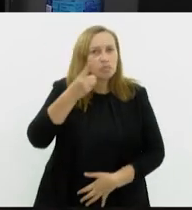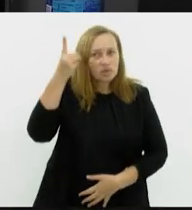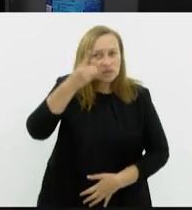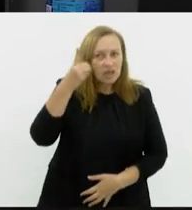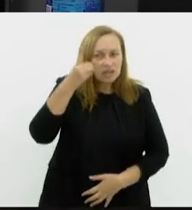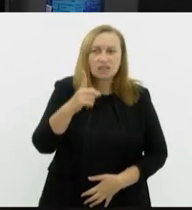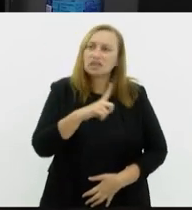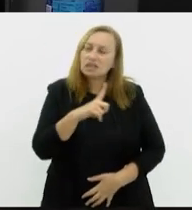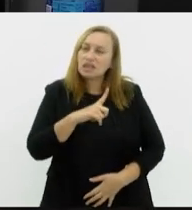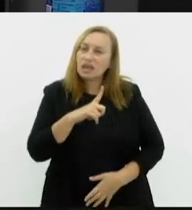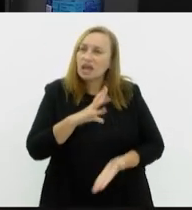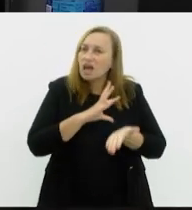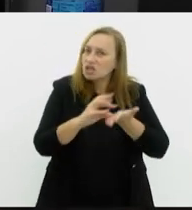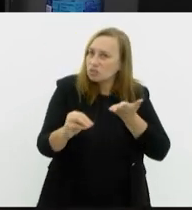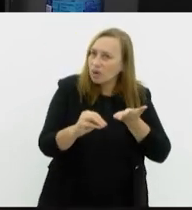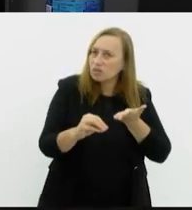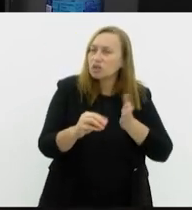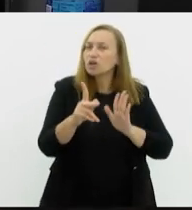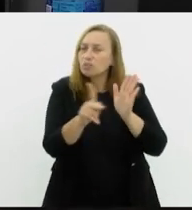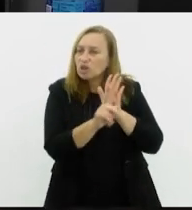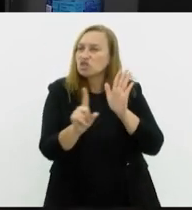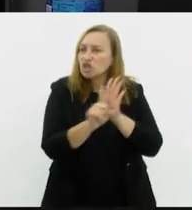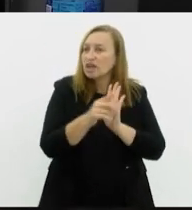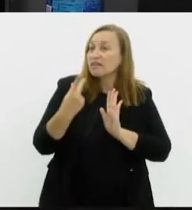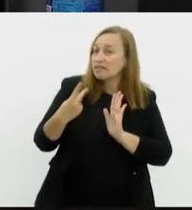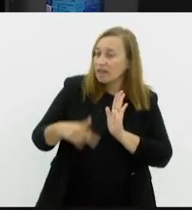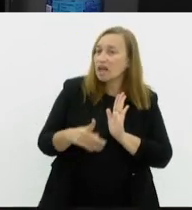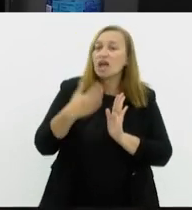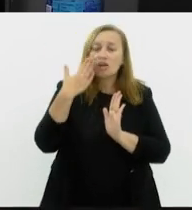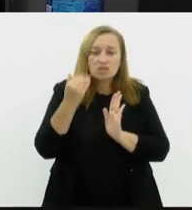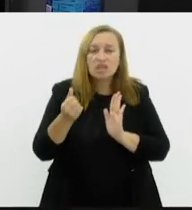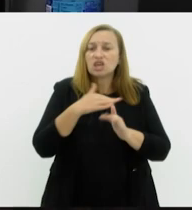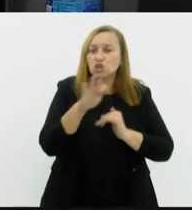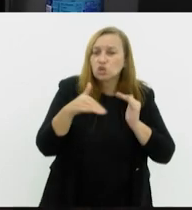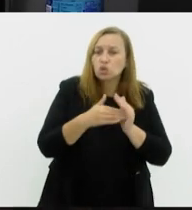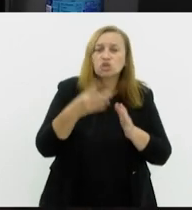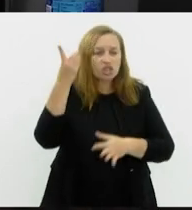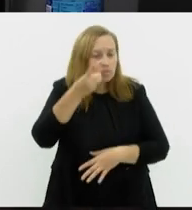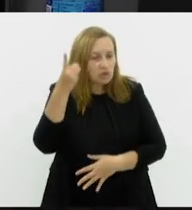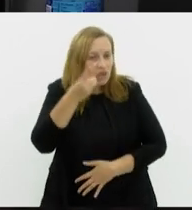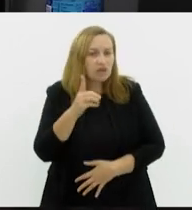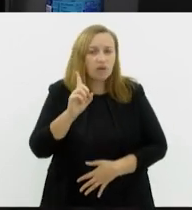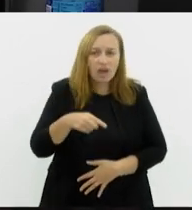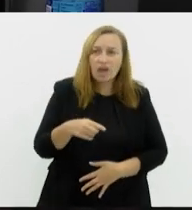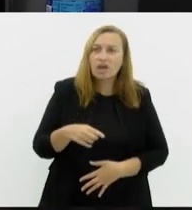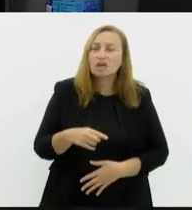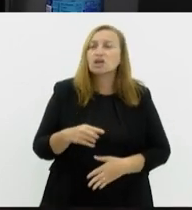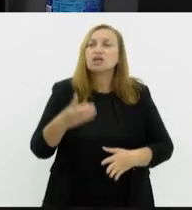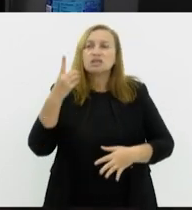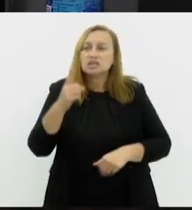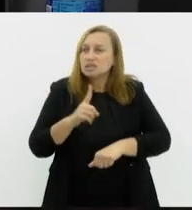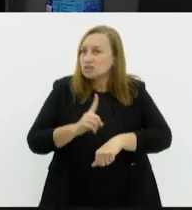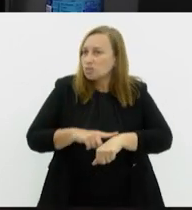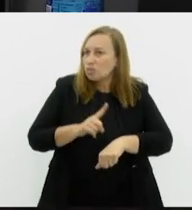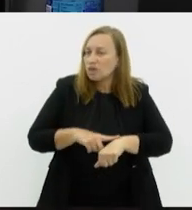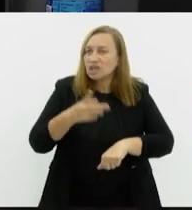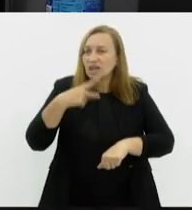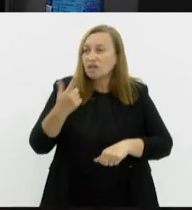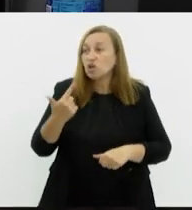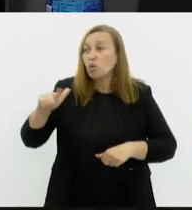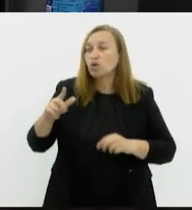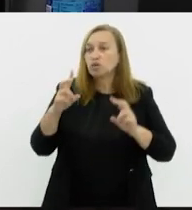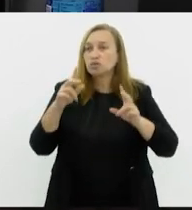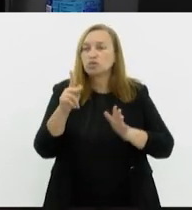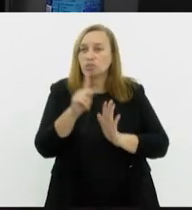têm as pautas aqui dele, têm os projetos deles, porque eu sei como é que todos os deputados são. Os deputados, na hora que está falando dos outros projetos,